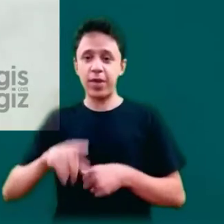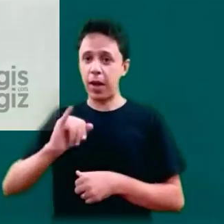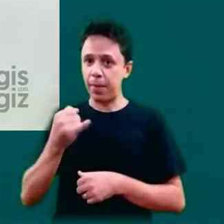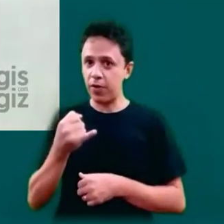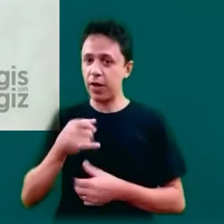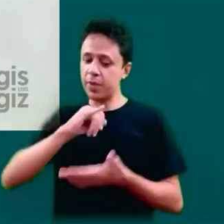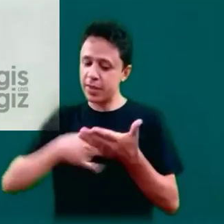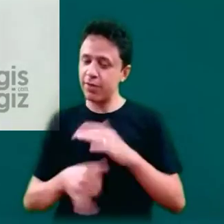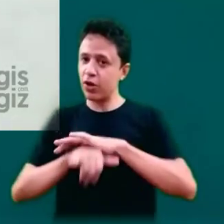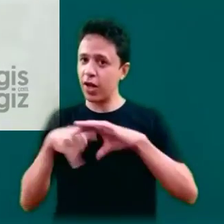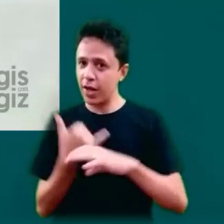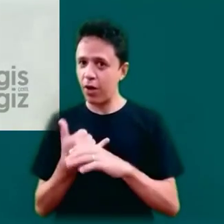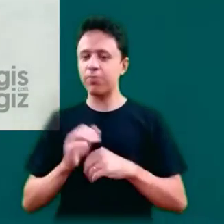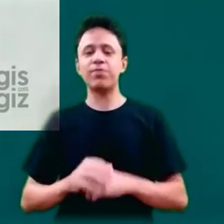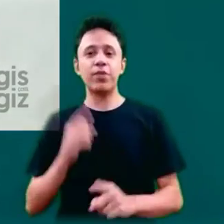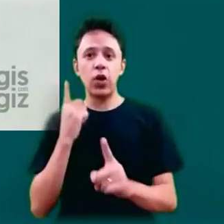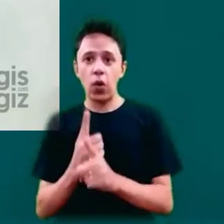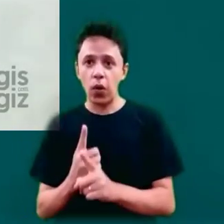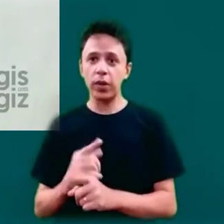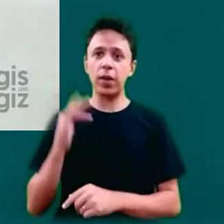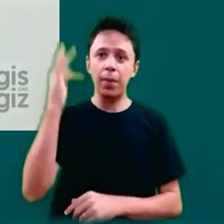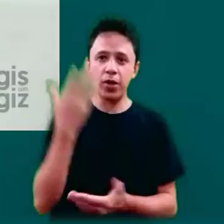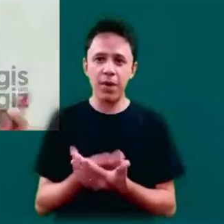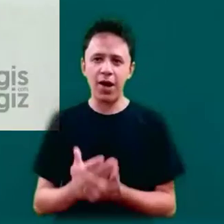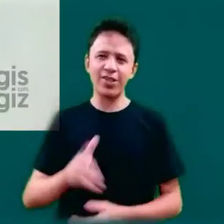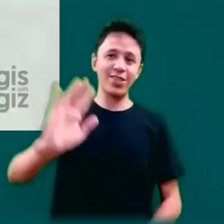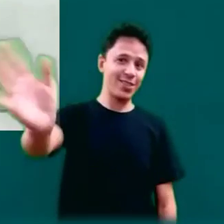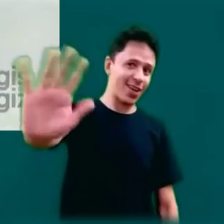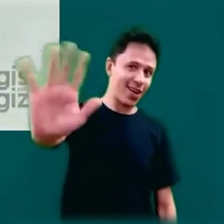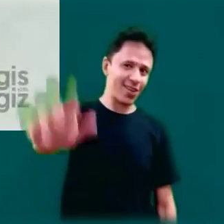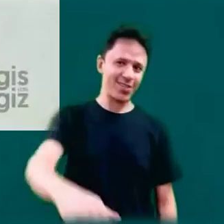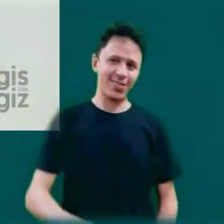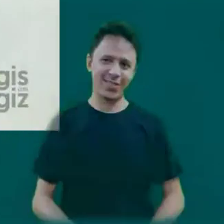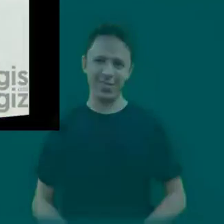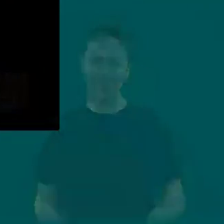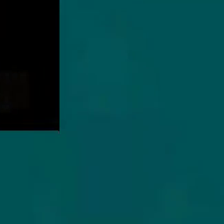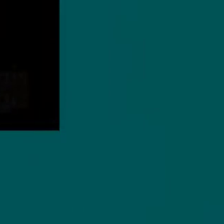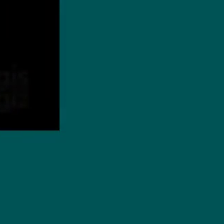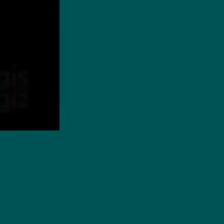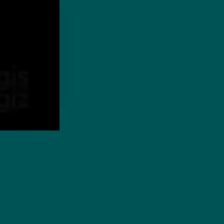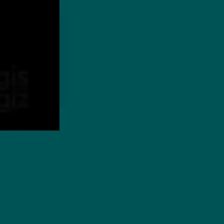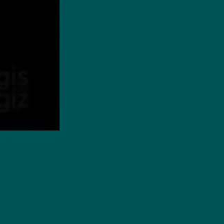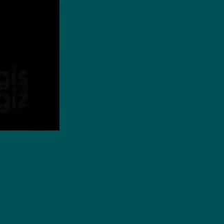joinha e aproveita para se inscrever no canal. E eu vejo você na próxima aula. Tchau!